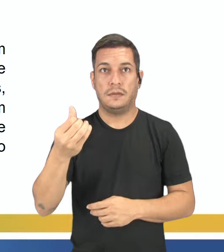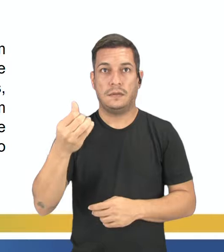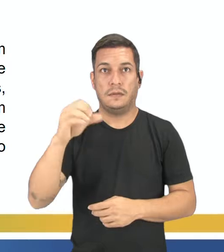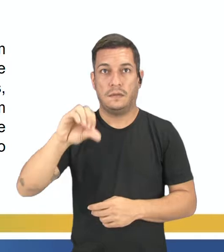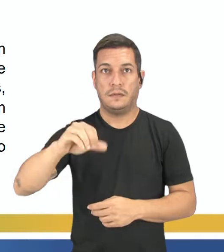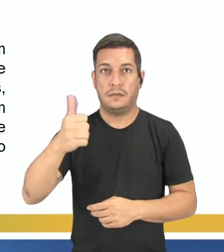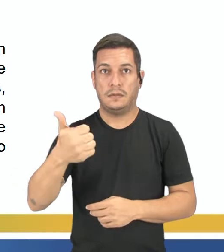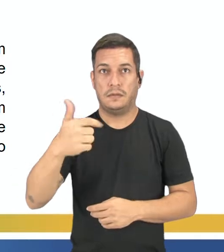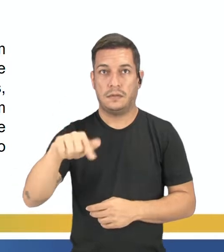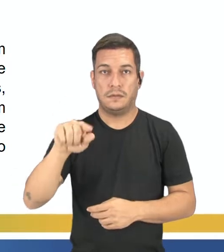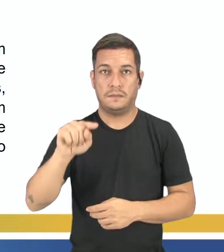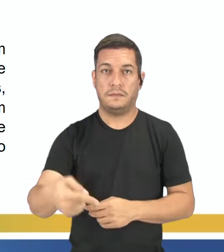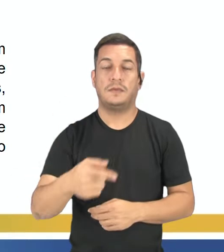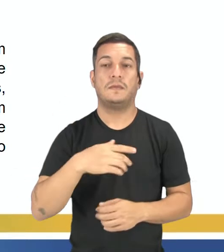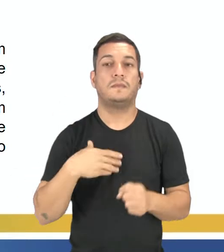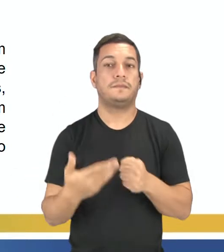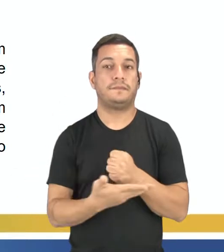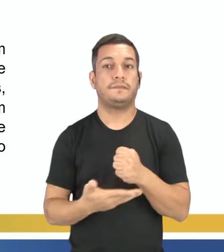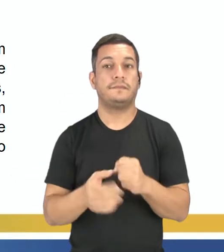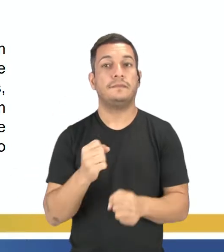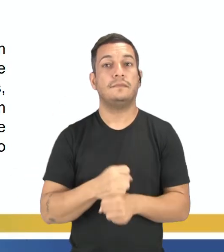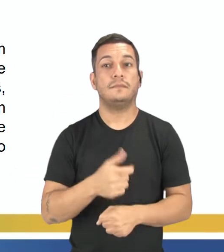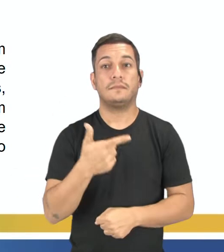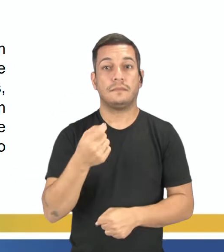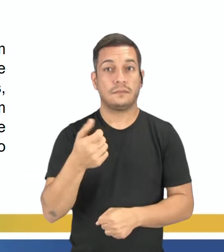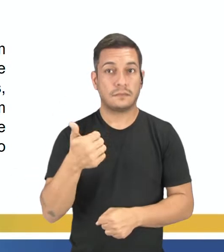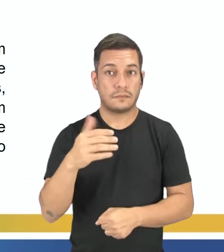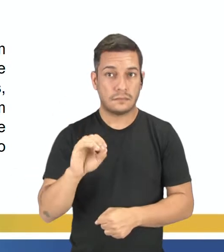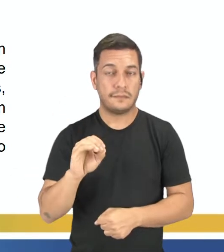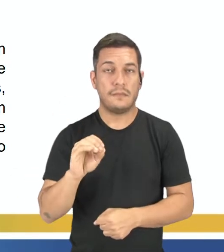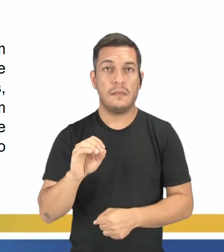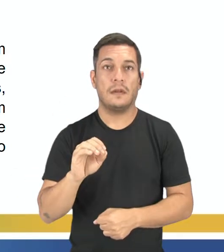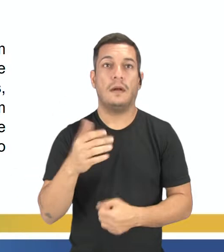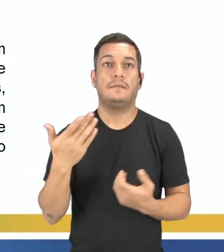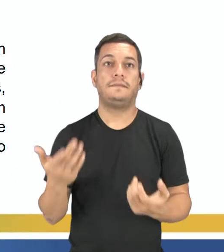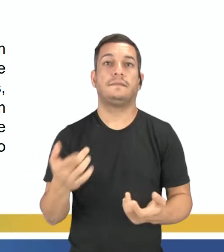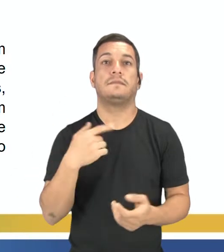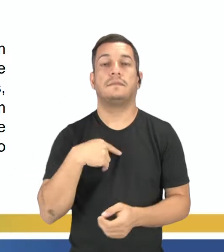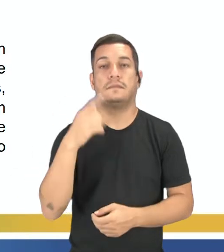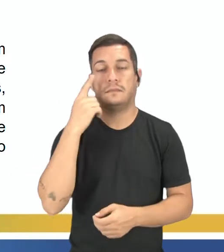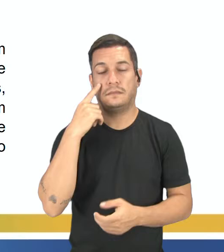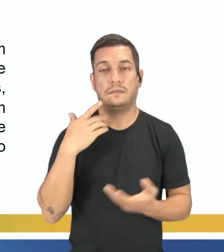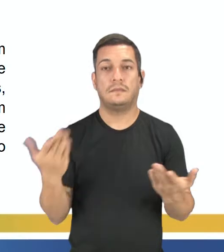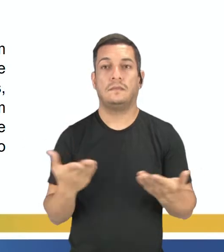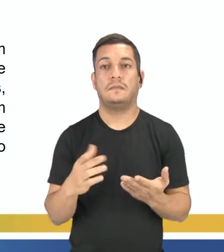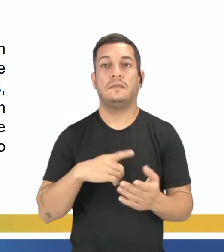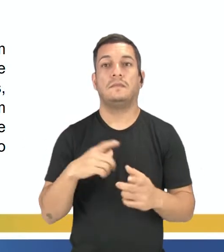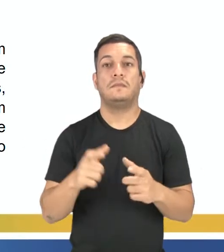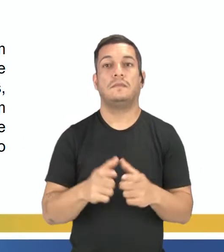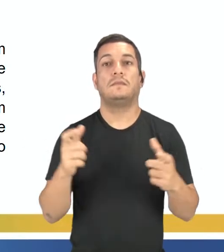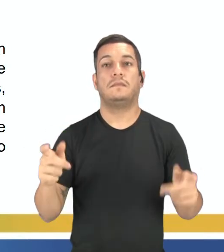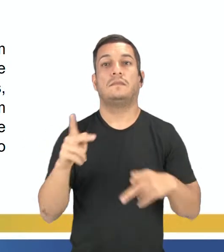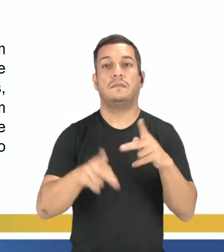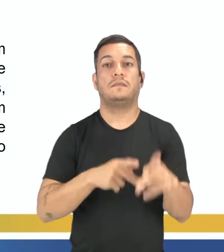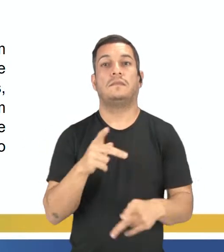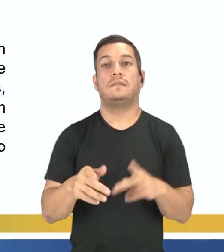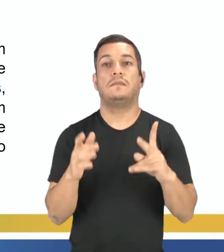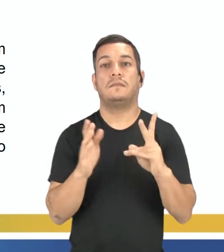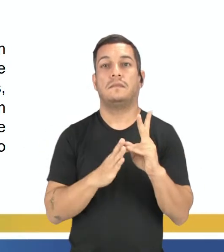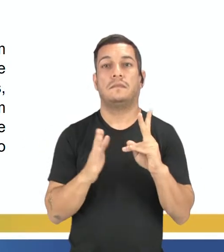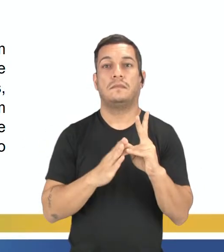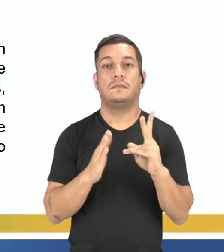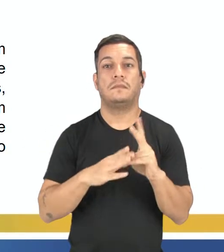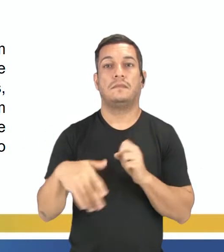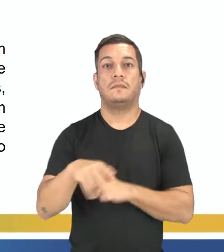896.917 mil com base em 2010. Ou seja, proporcionalmente, hoje a gente tem uma maior